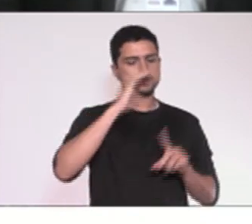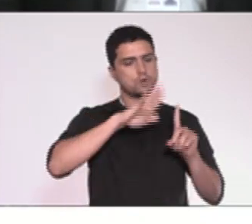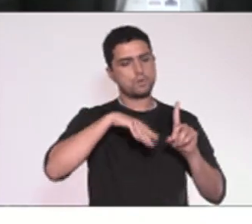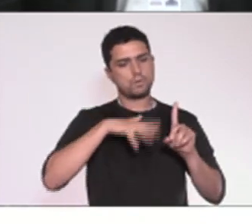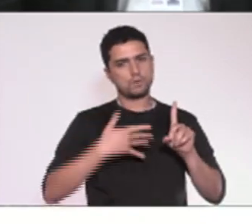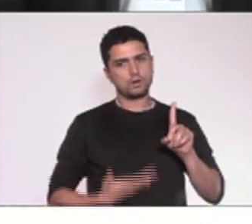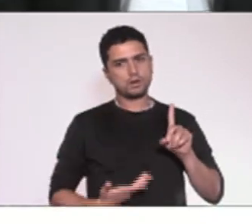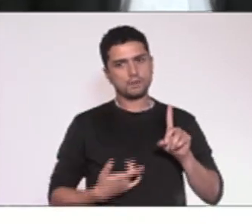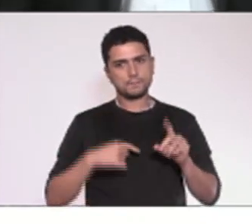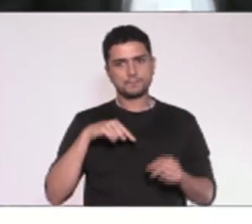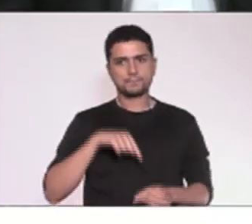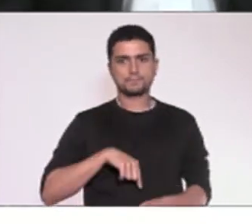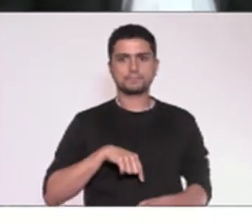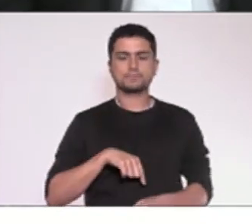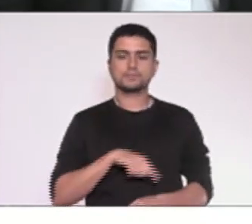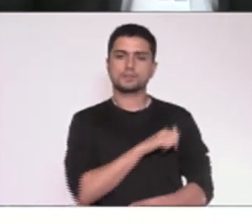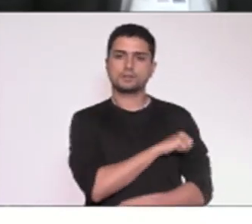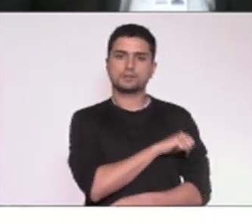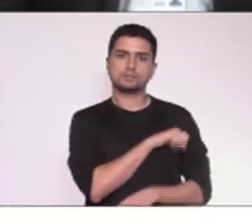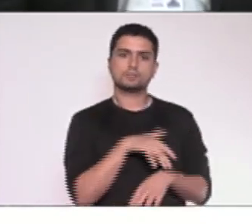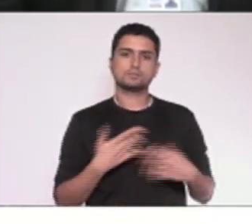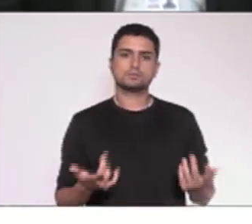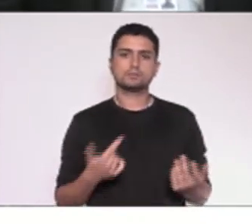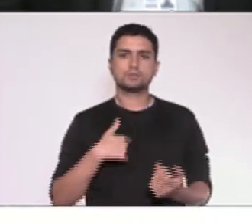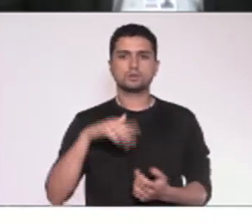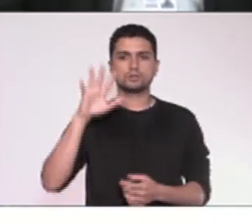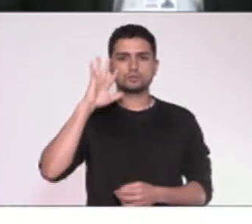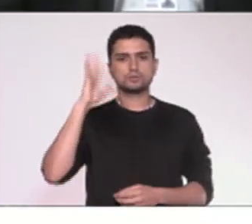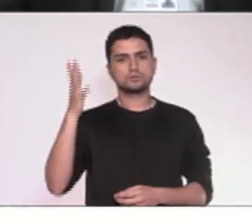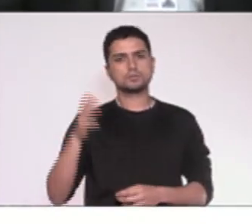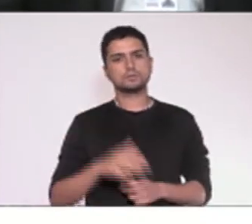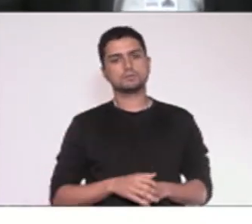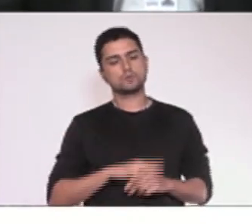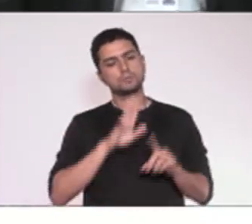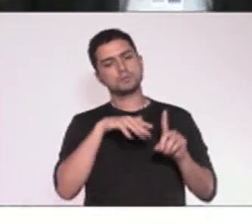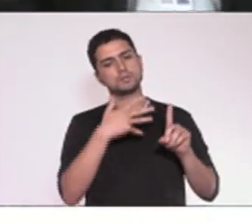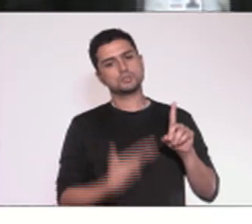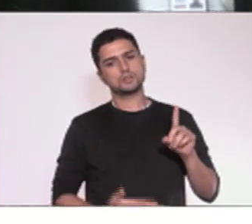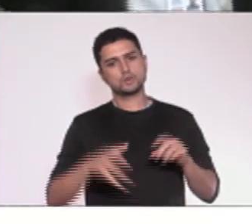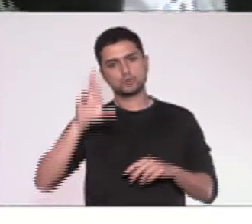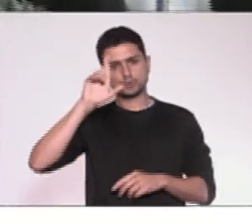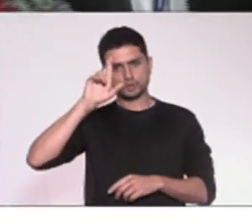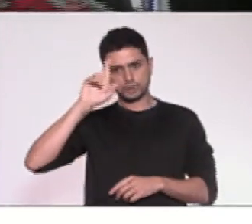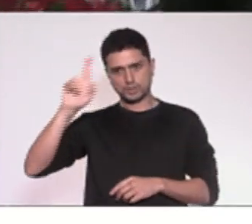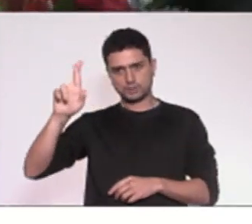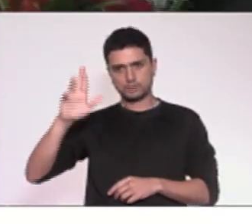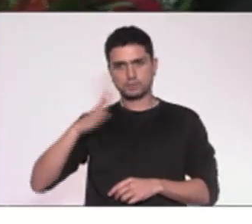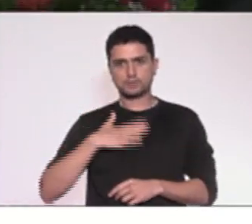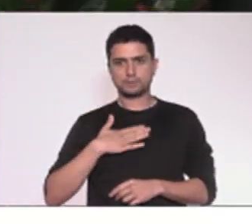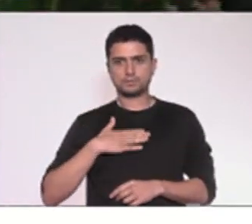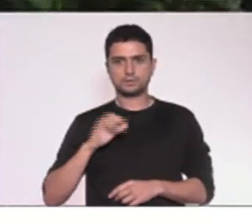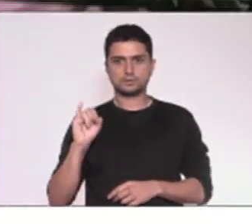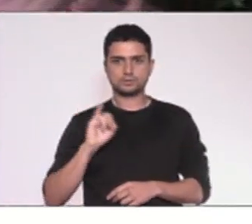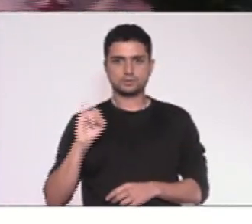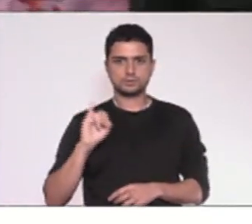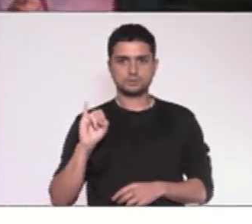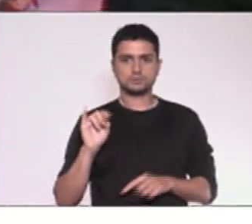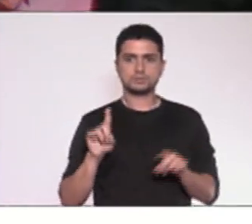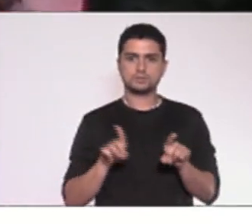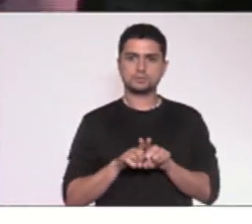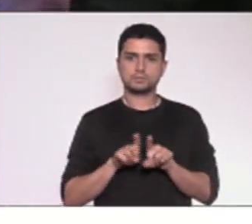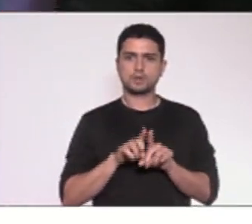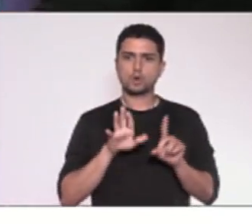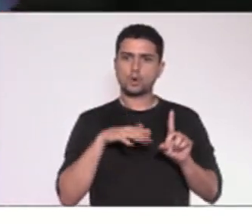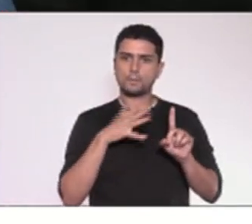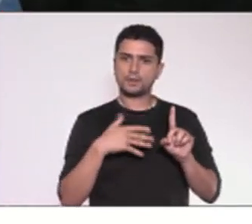E eu resolvi homenagear o chefe da minha instituição e resolvi homenagear